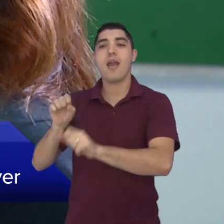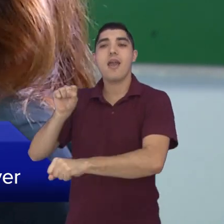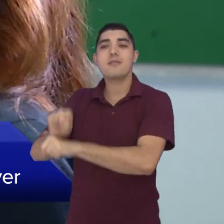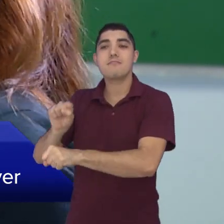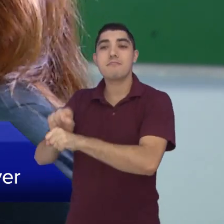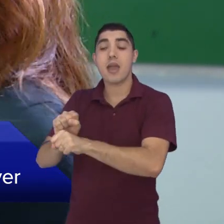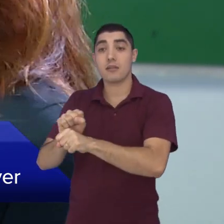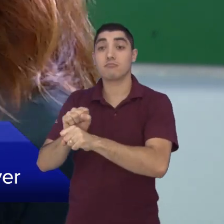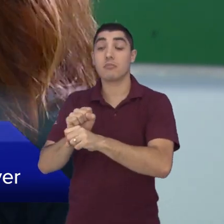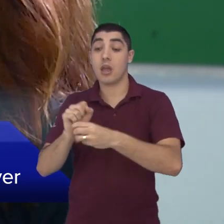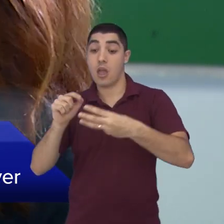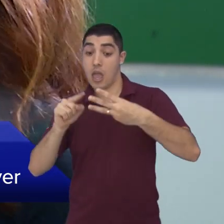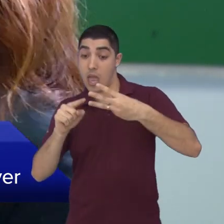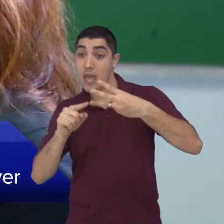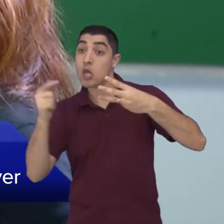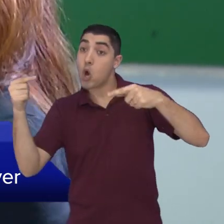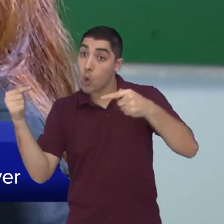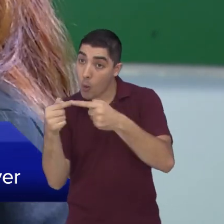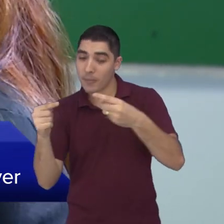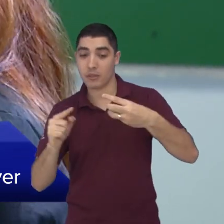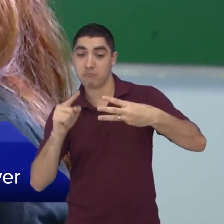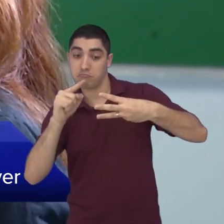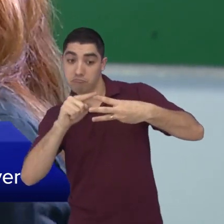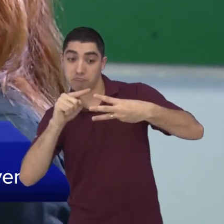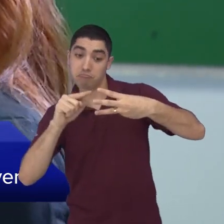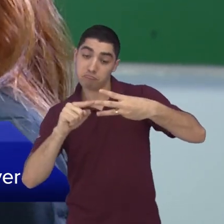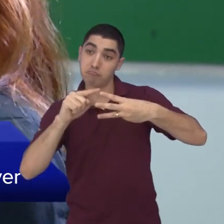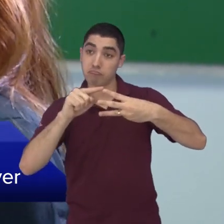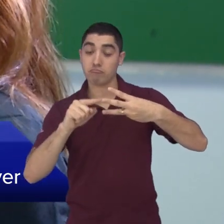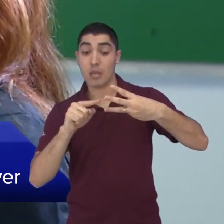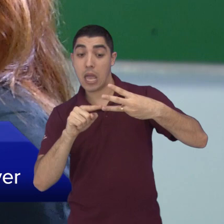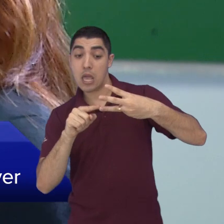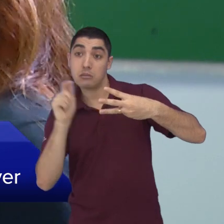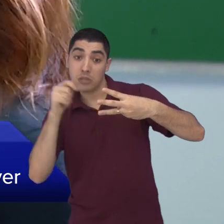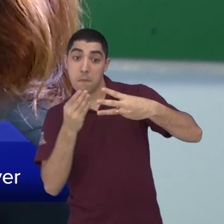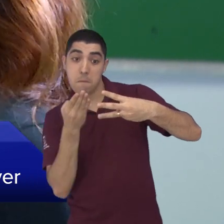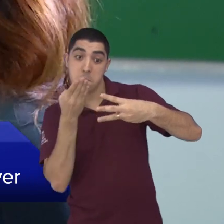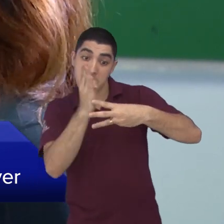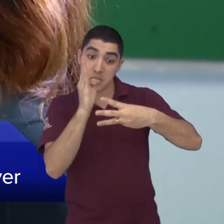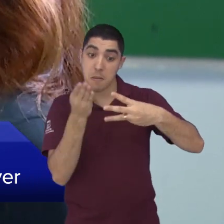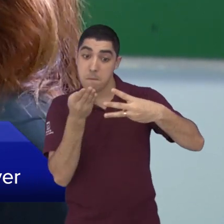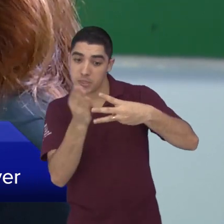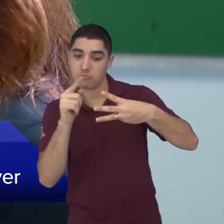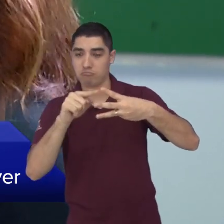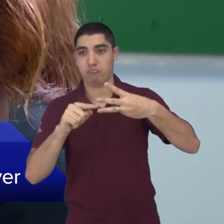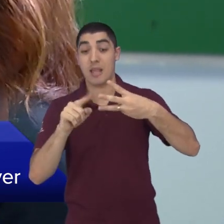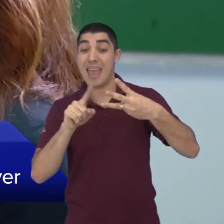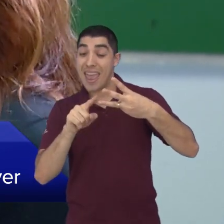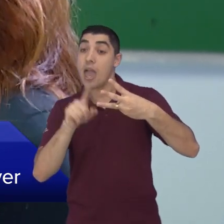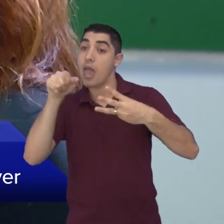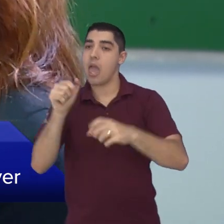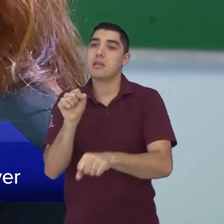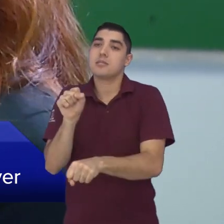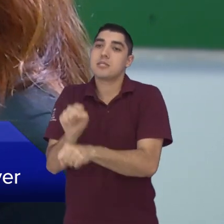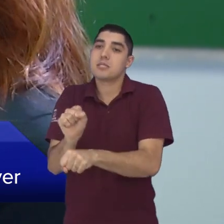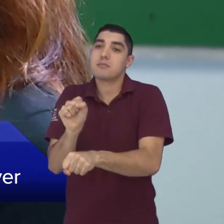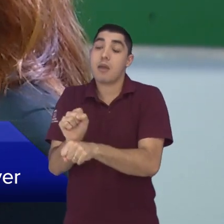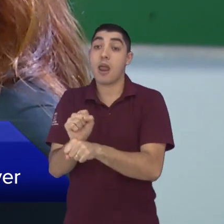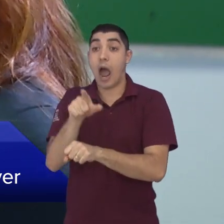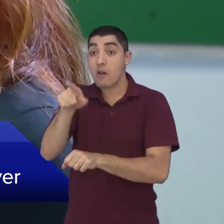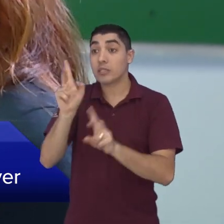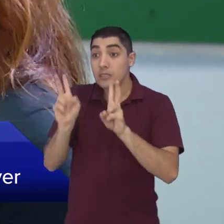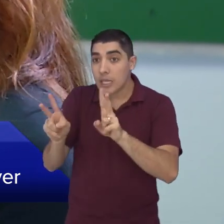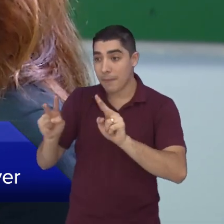lista de espera ou da primeira ou da sua segunda opção e a partir desse processo ele passa